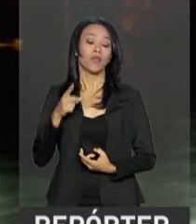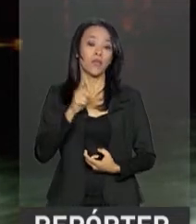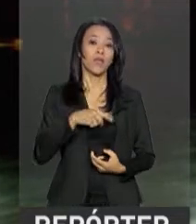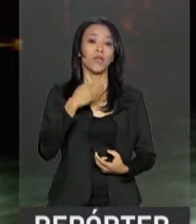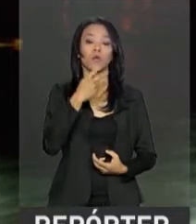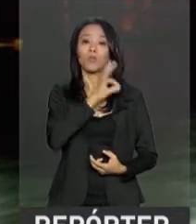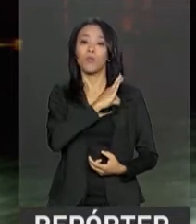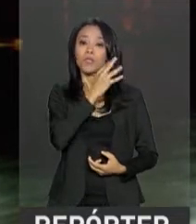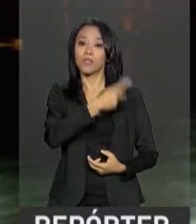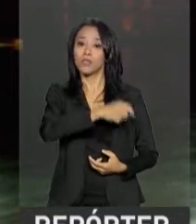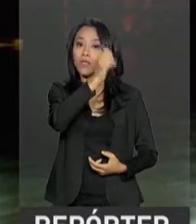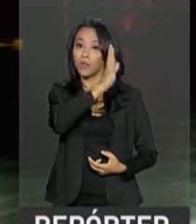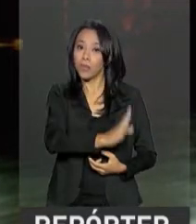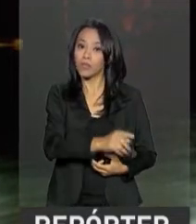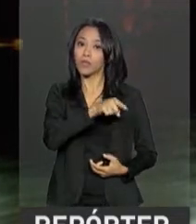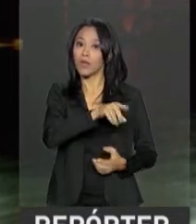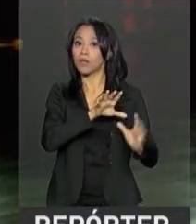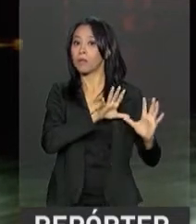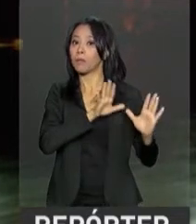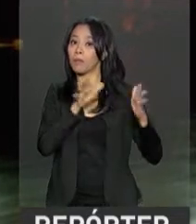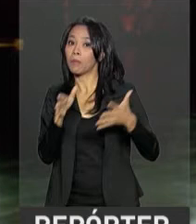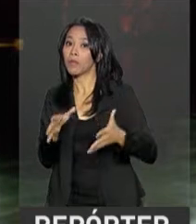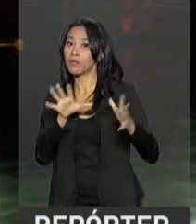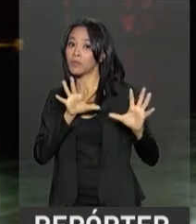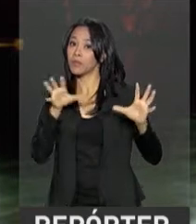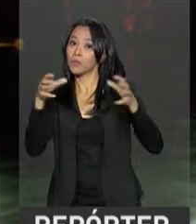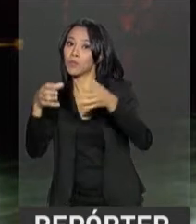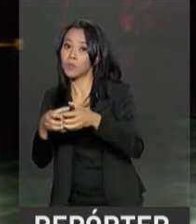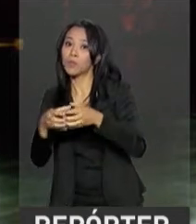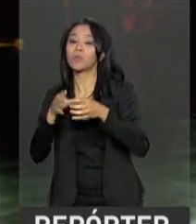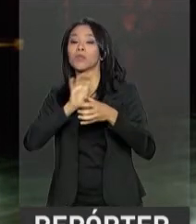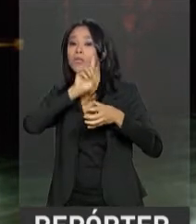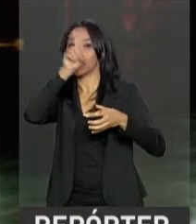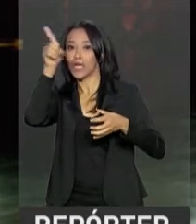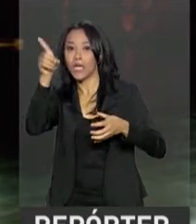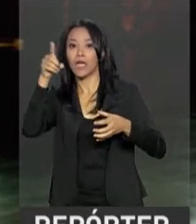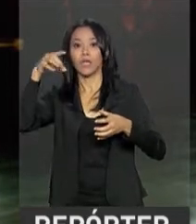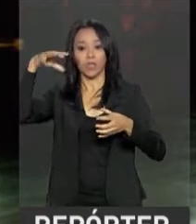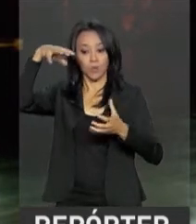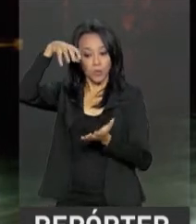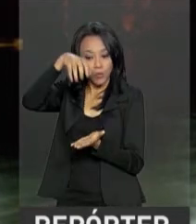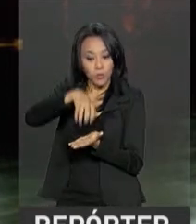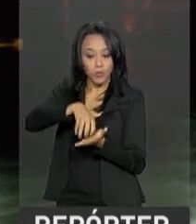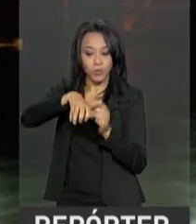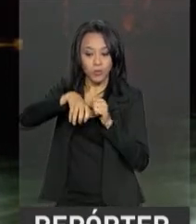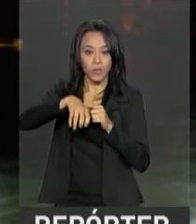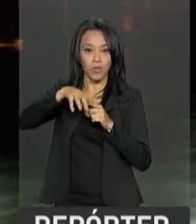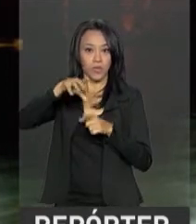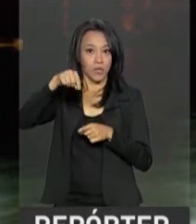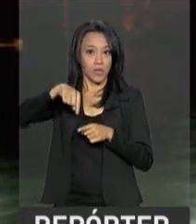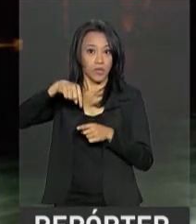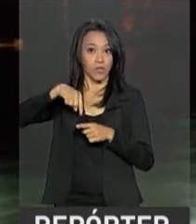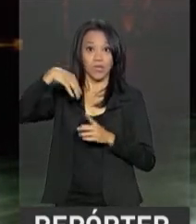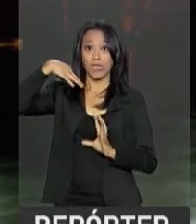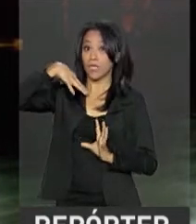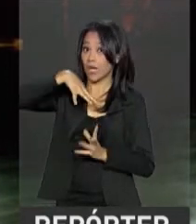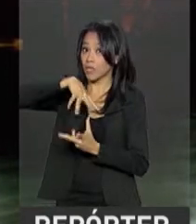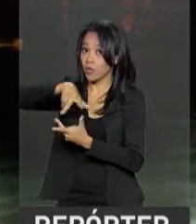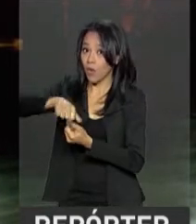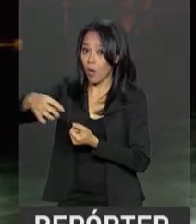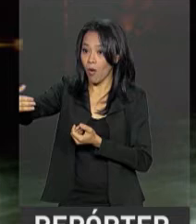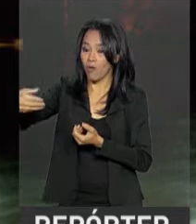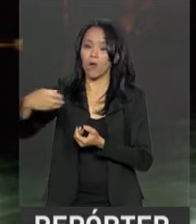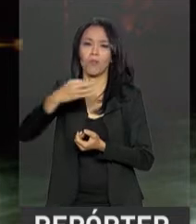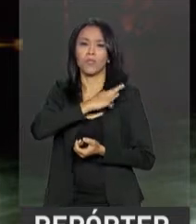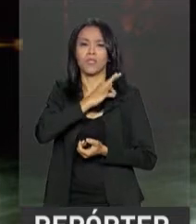integram o efetivo de forças de segurança na sede do centro de cooperação policial internacional em